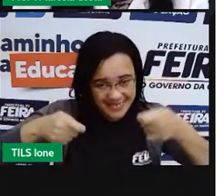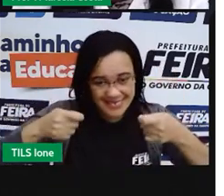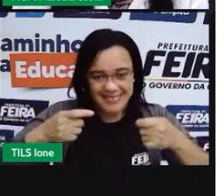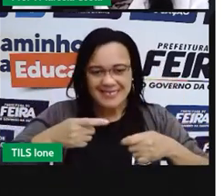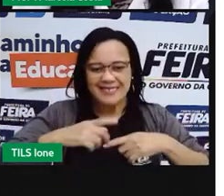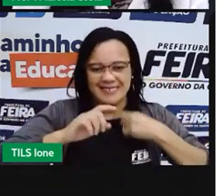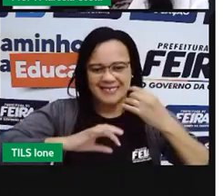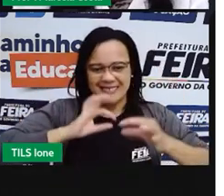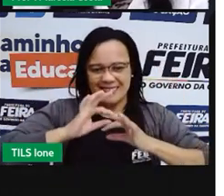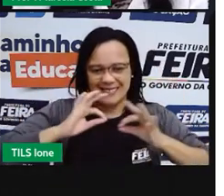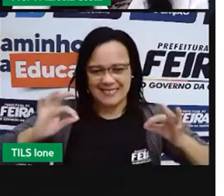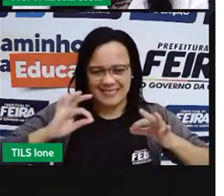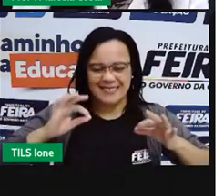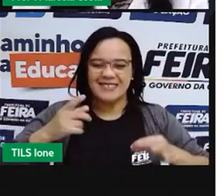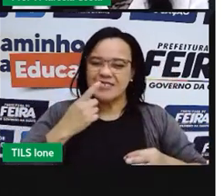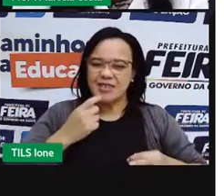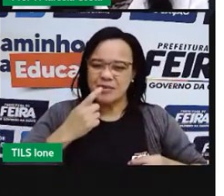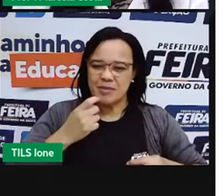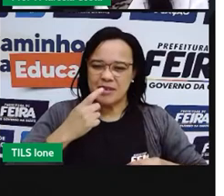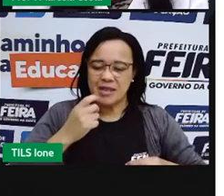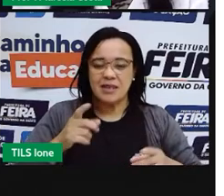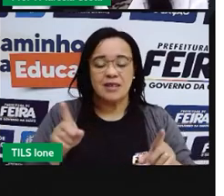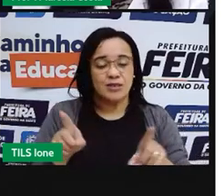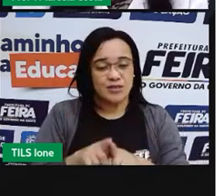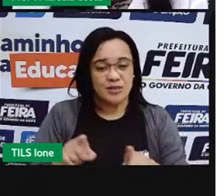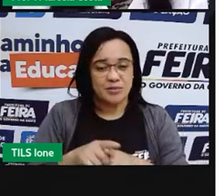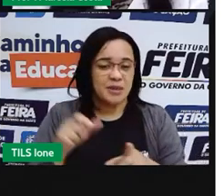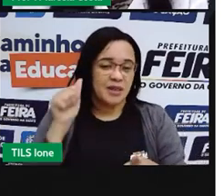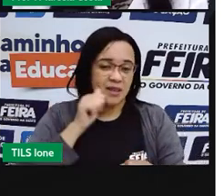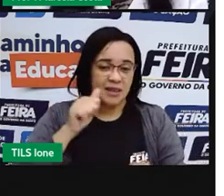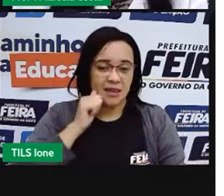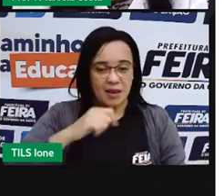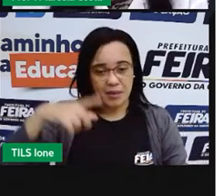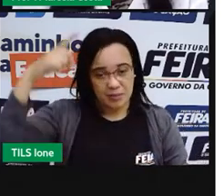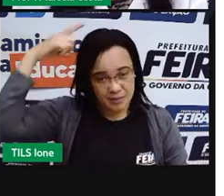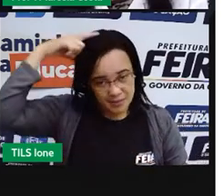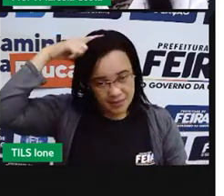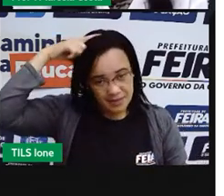a Princesa e o Sapo.